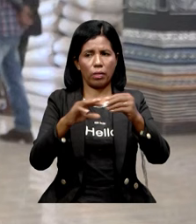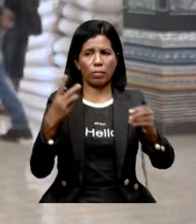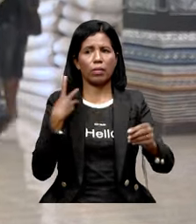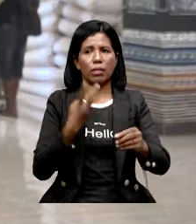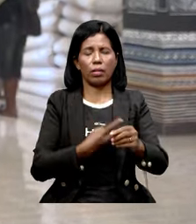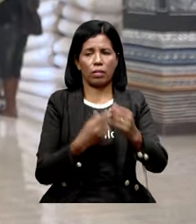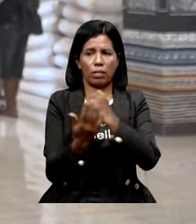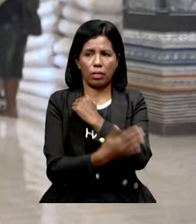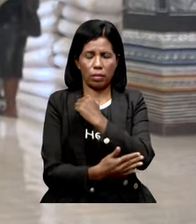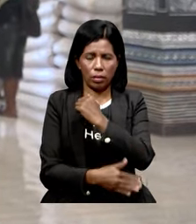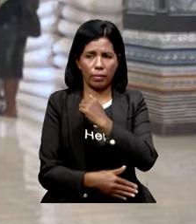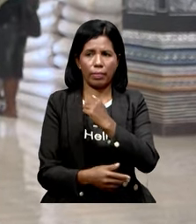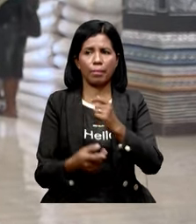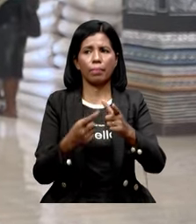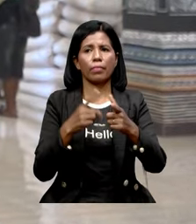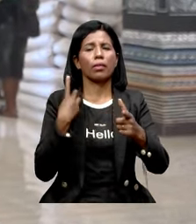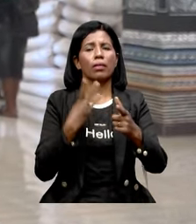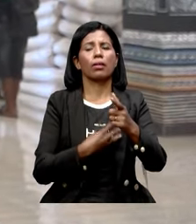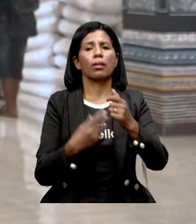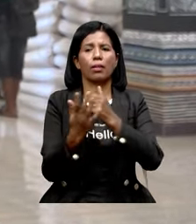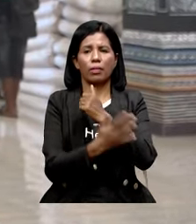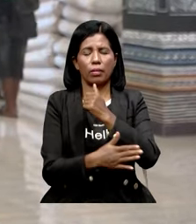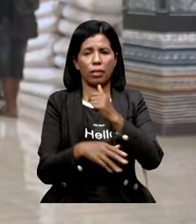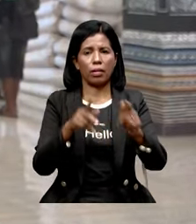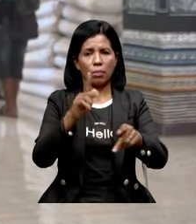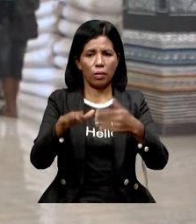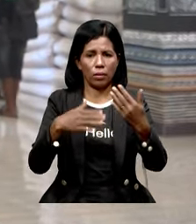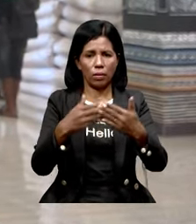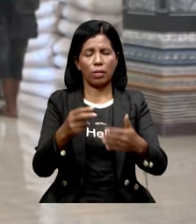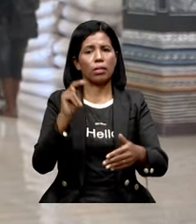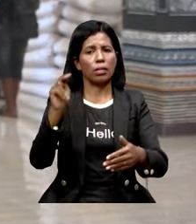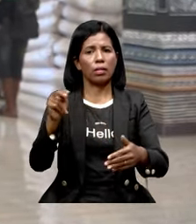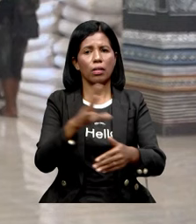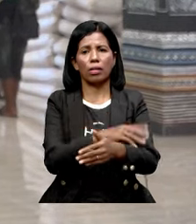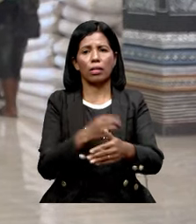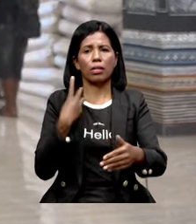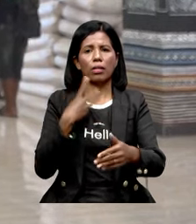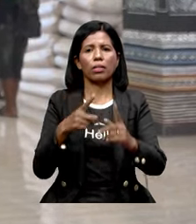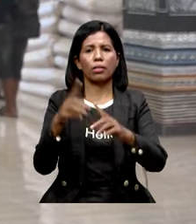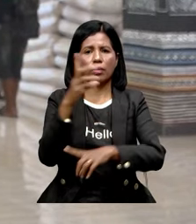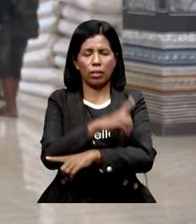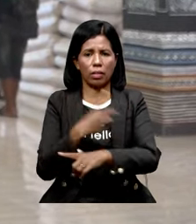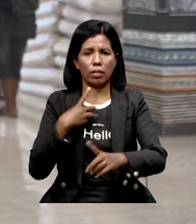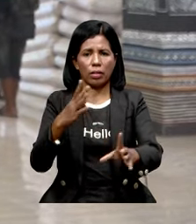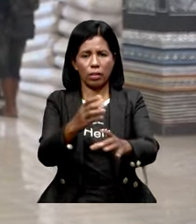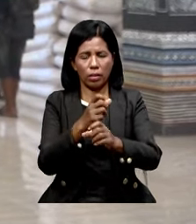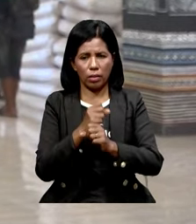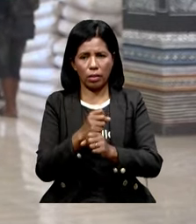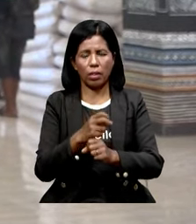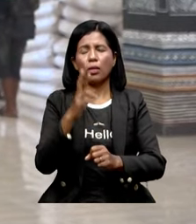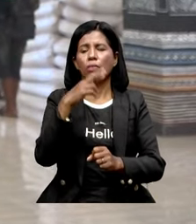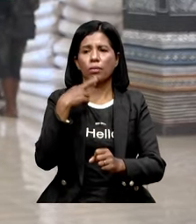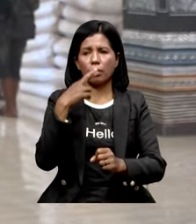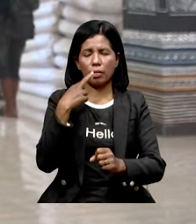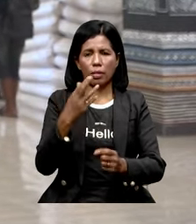ba itenia nasau ne povo ni Nian Rasik koni kosar be nebe ita ohin de simu i fos ida nemo si